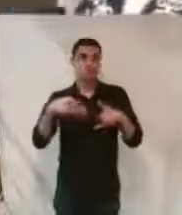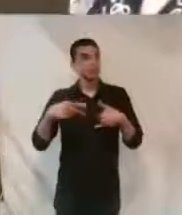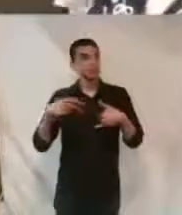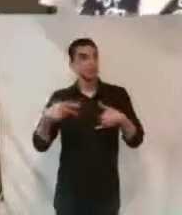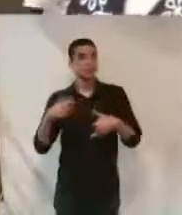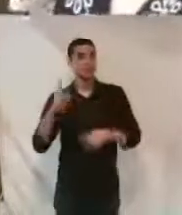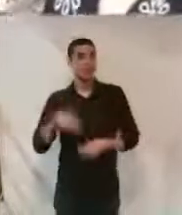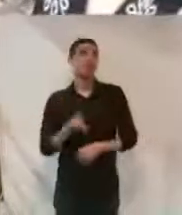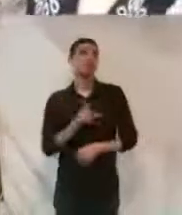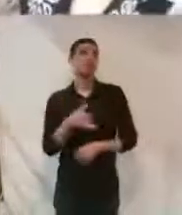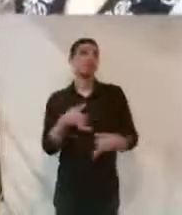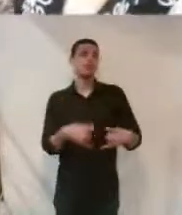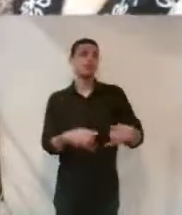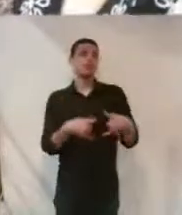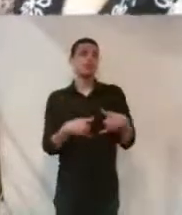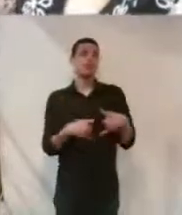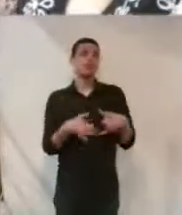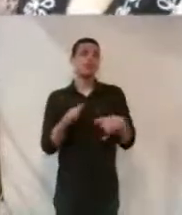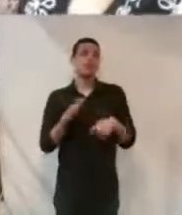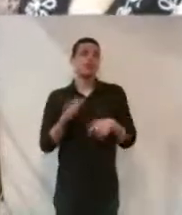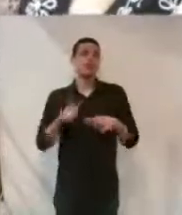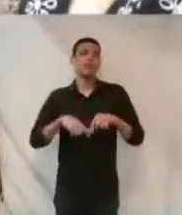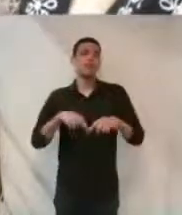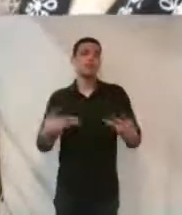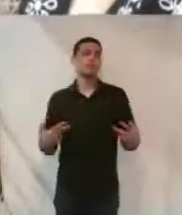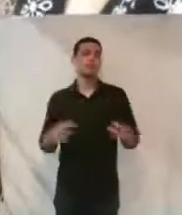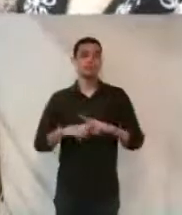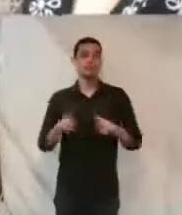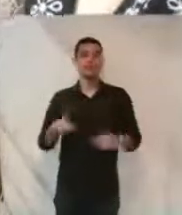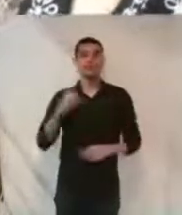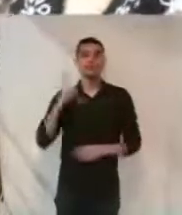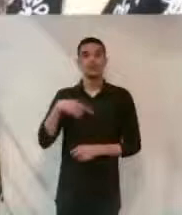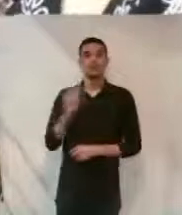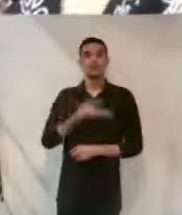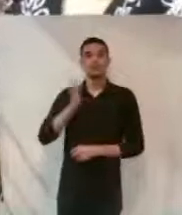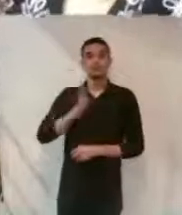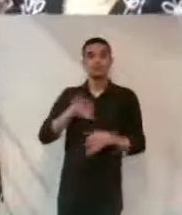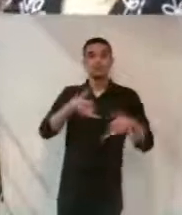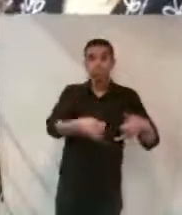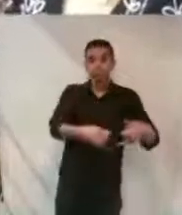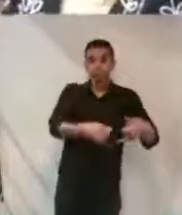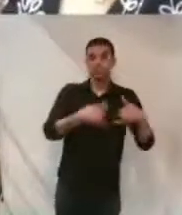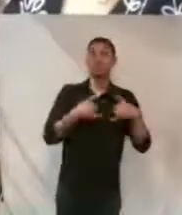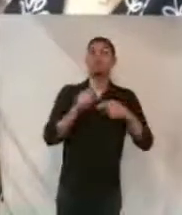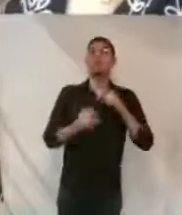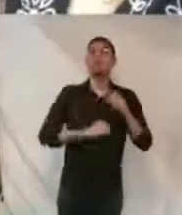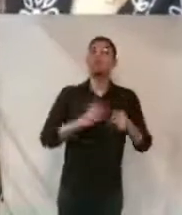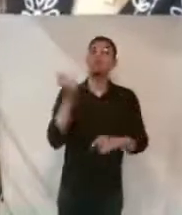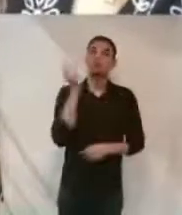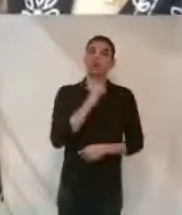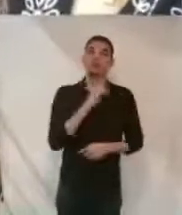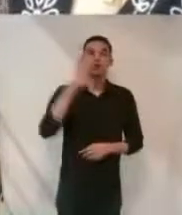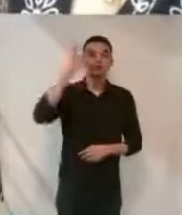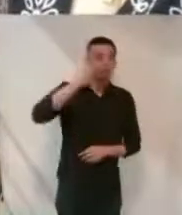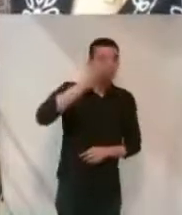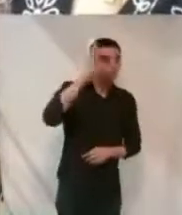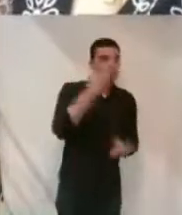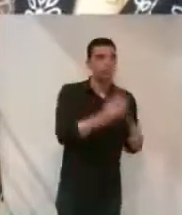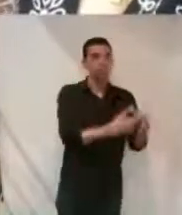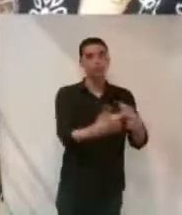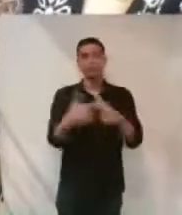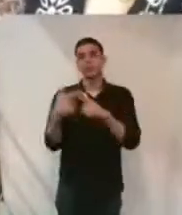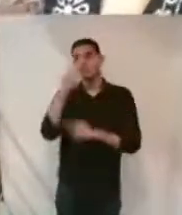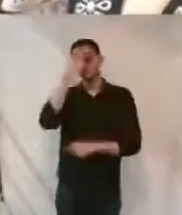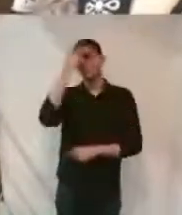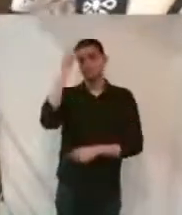né? Prêmio Cidadania, Dignidade da Pessoa Humana e Efetividade e Resolutividade, né? Ou seja, a